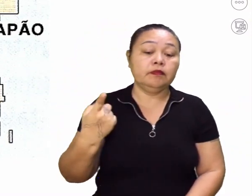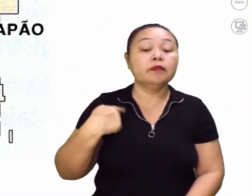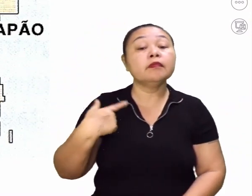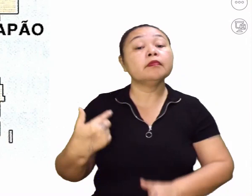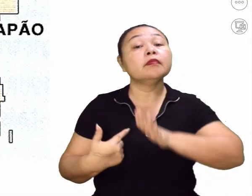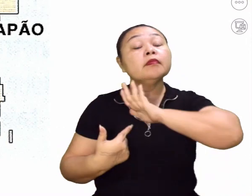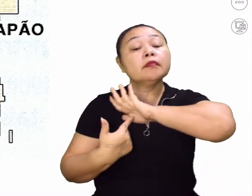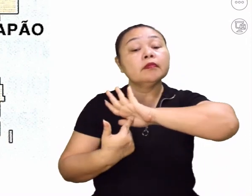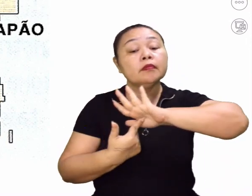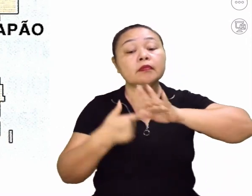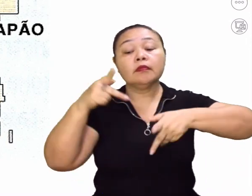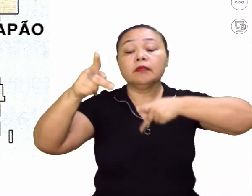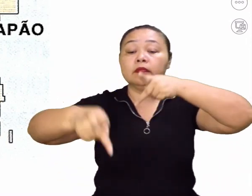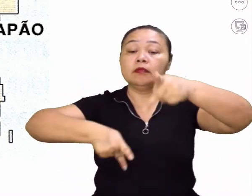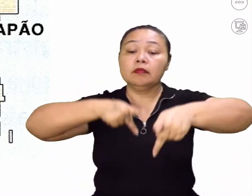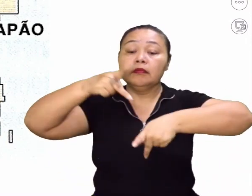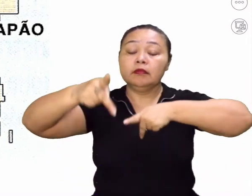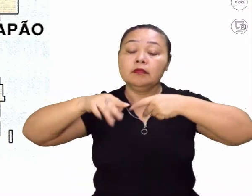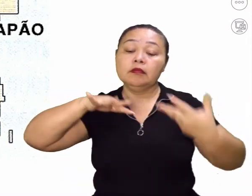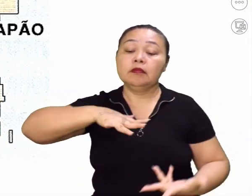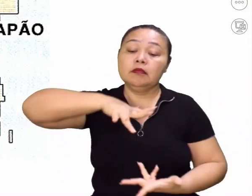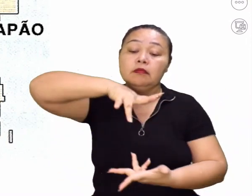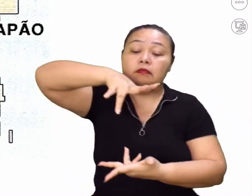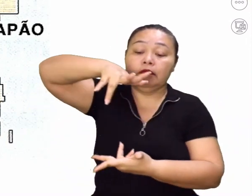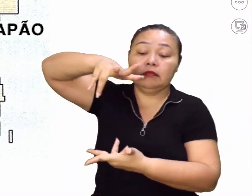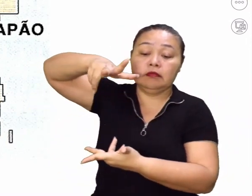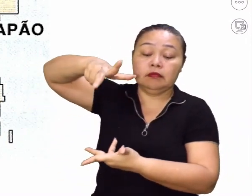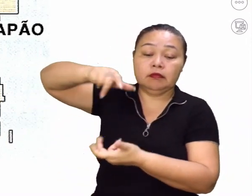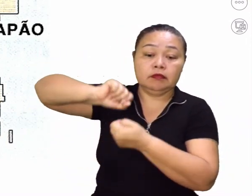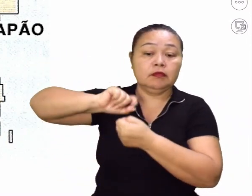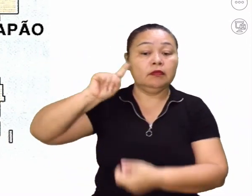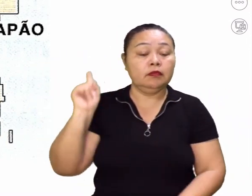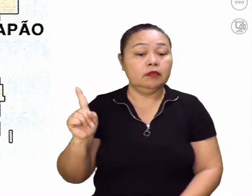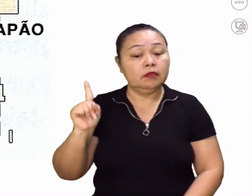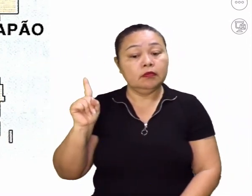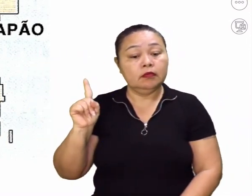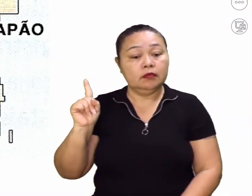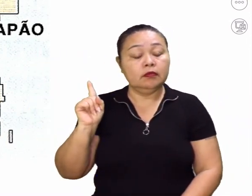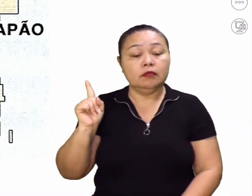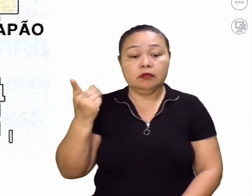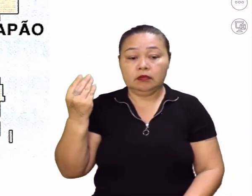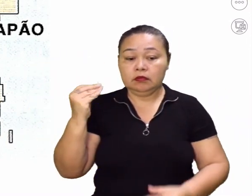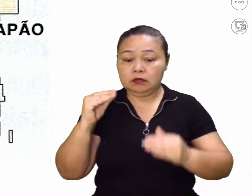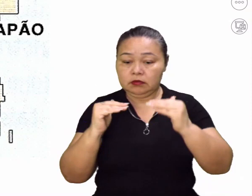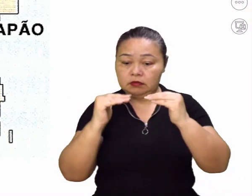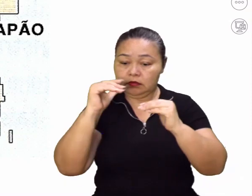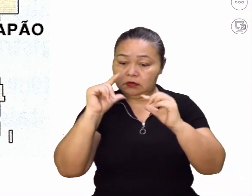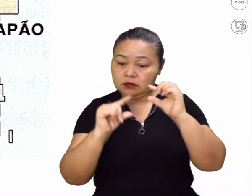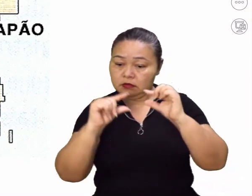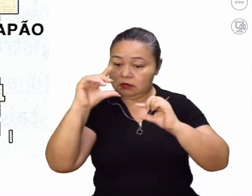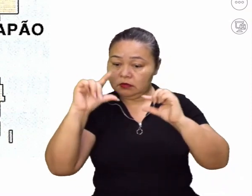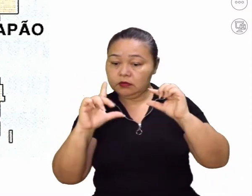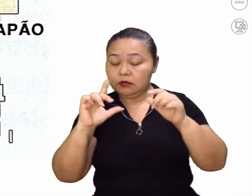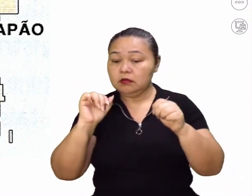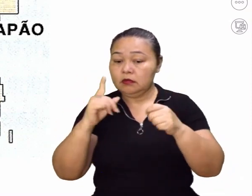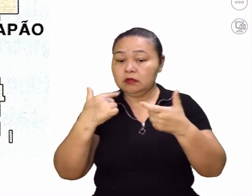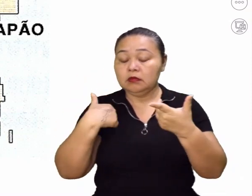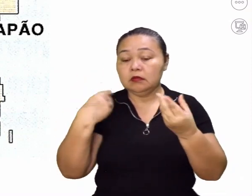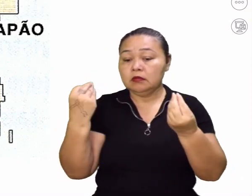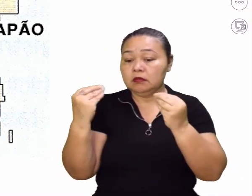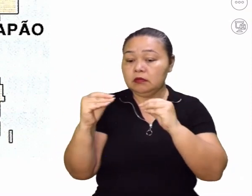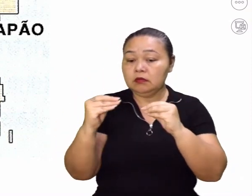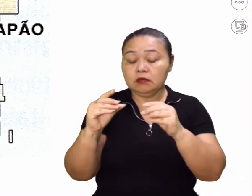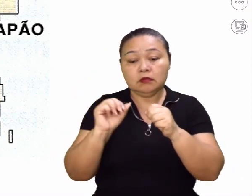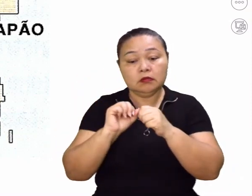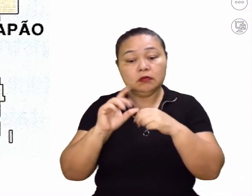o quê? A população mundial. E aí tem toda uma proporção para poder elaborar esse mapa,